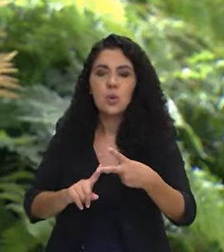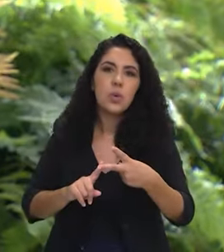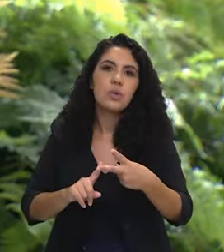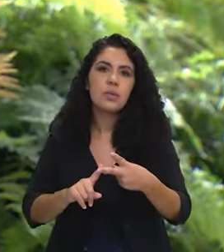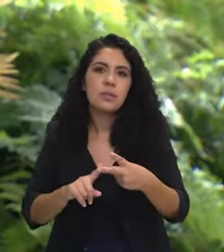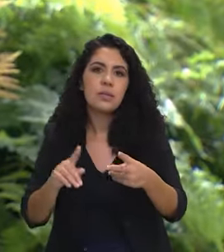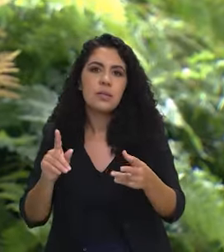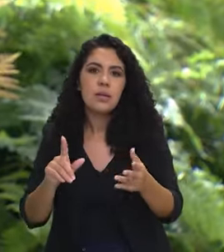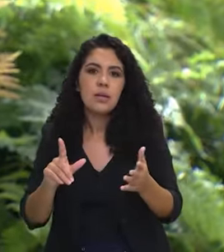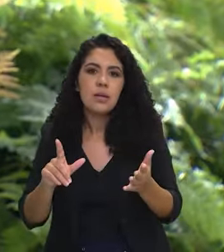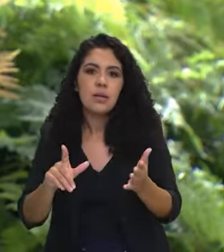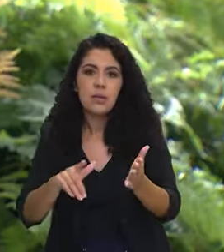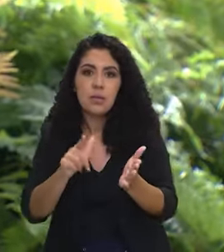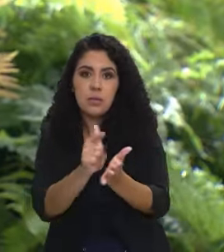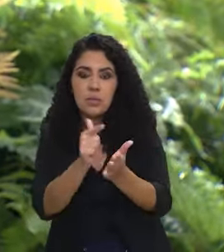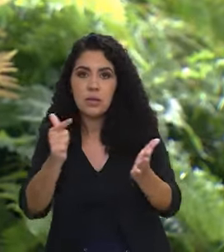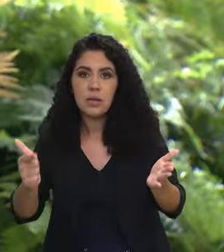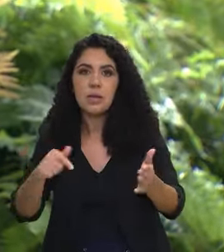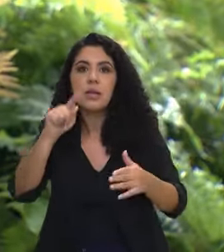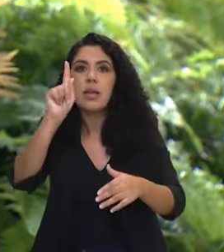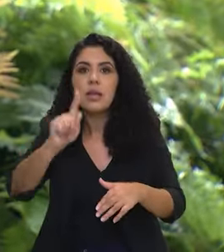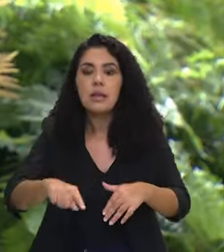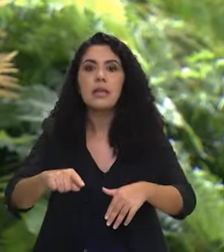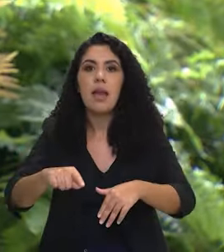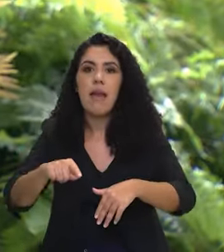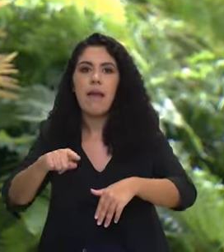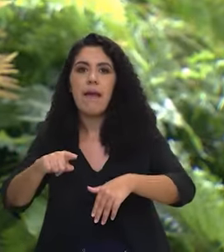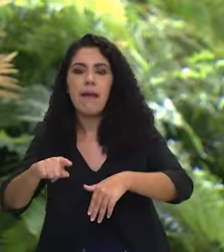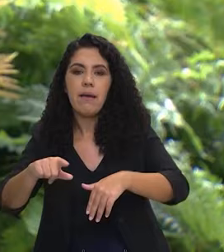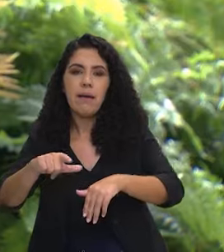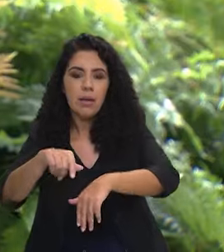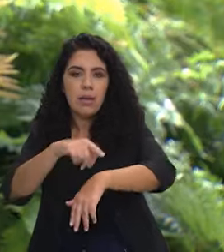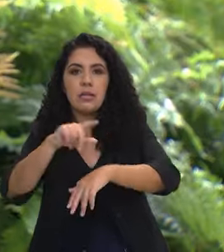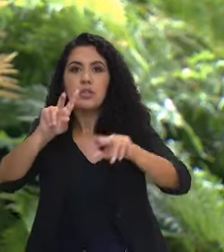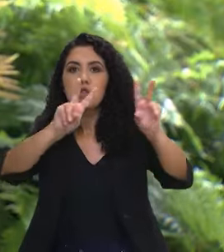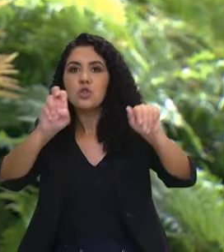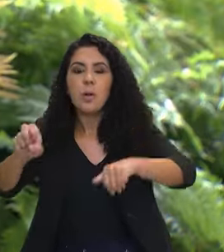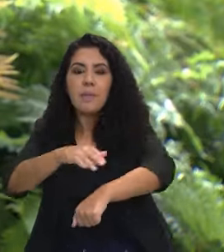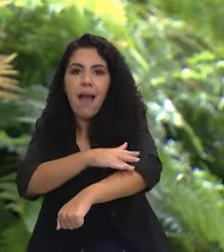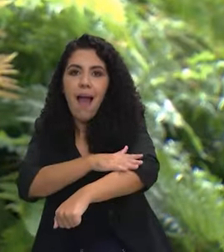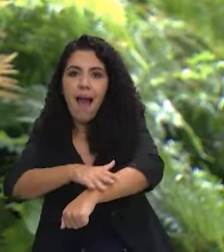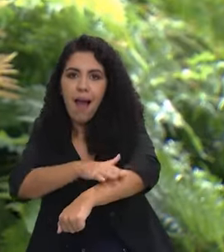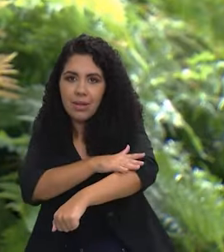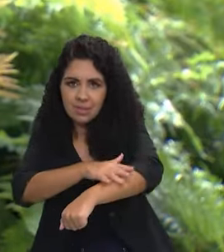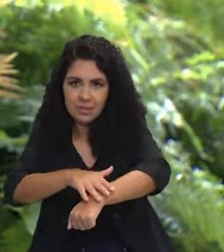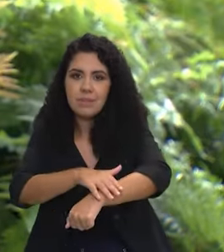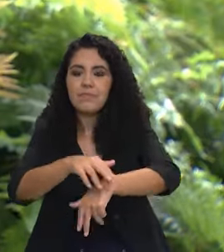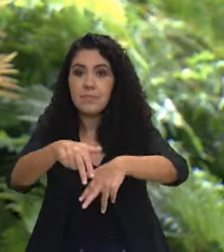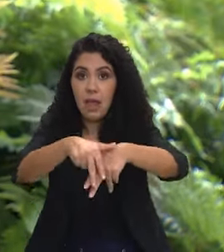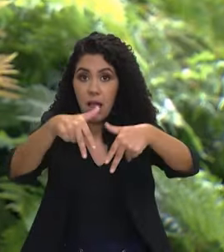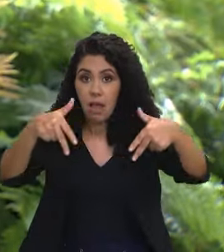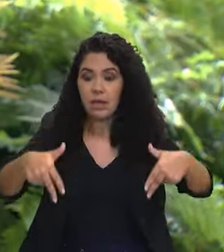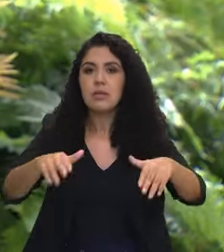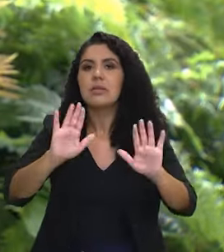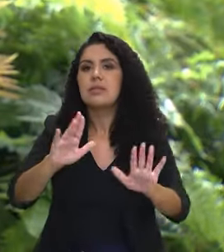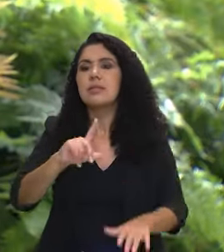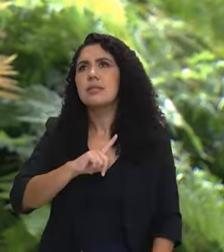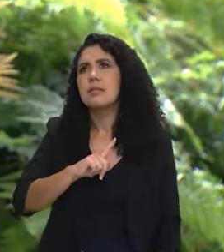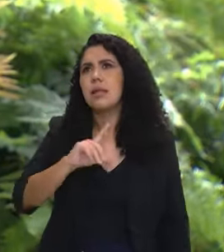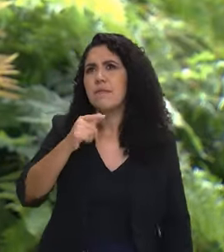sobre boletins étnico-raciais, né, as questões de raça no Itamaraty. E aí é muito interessante, porque se nós